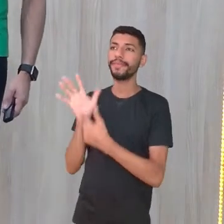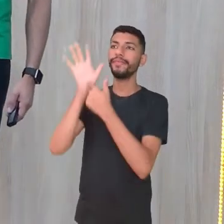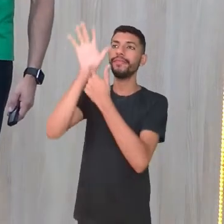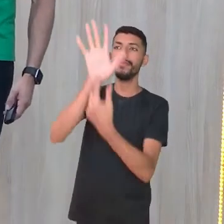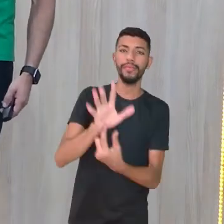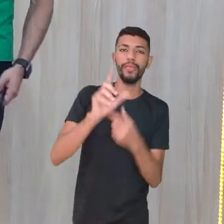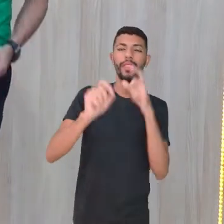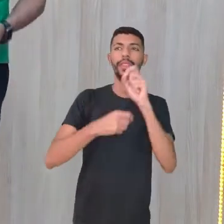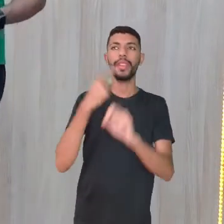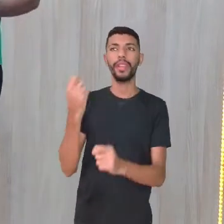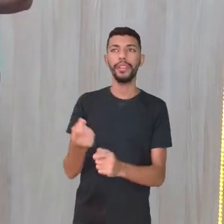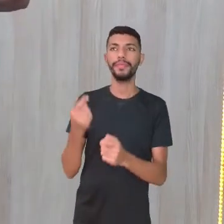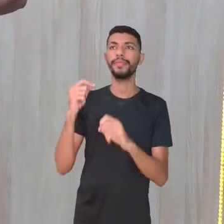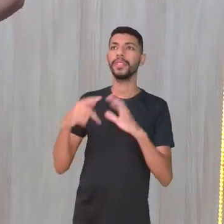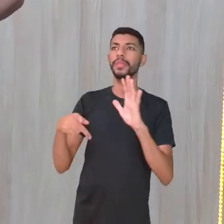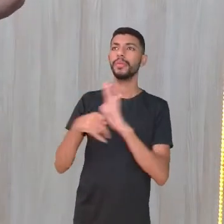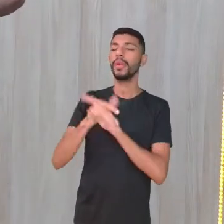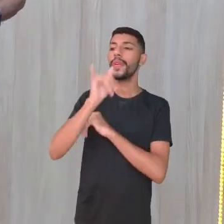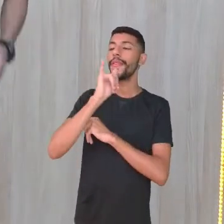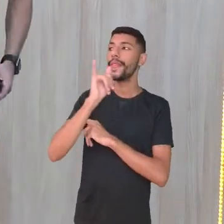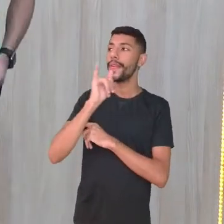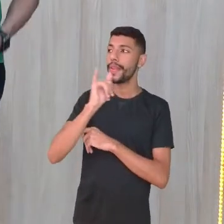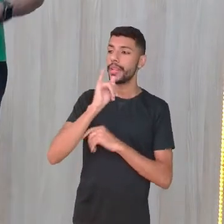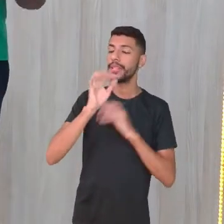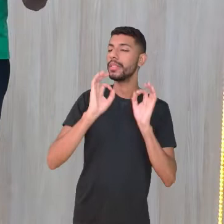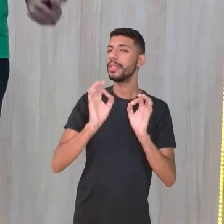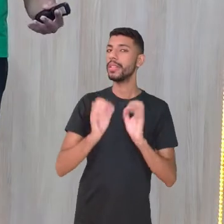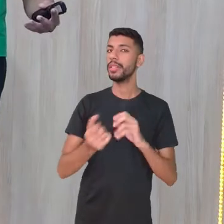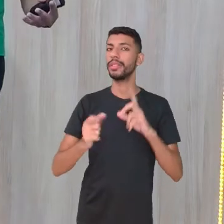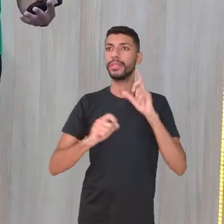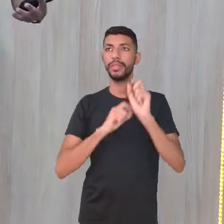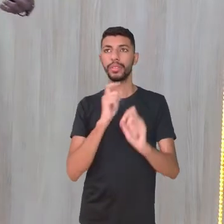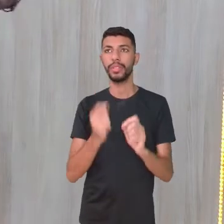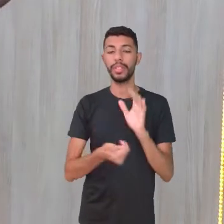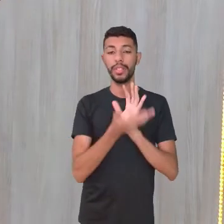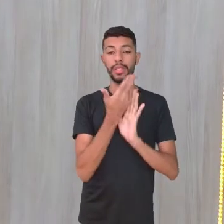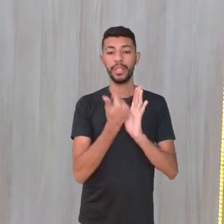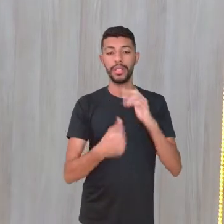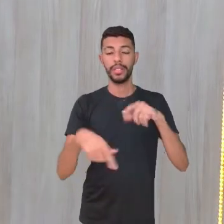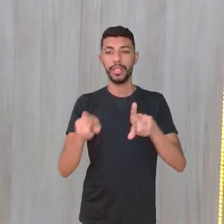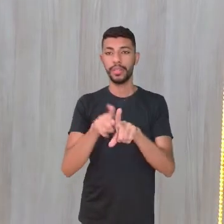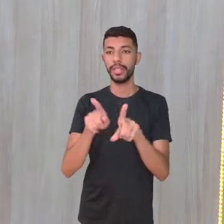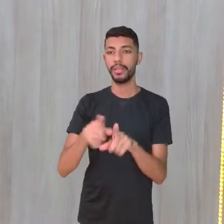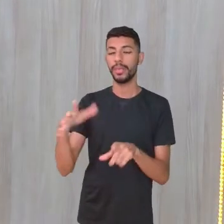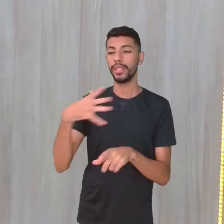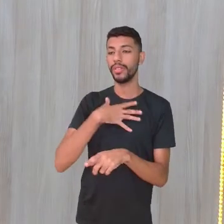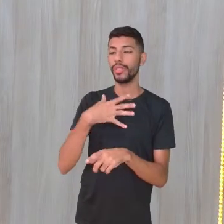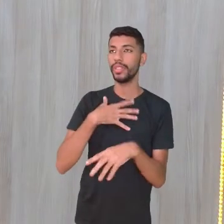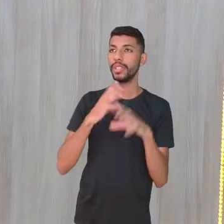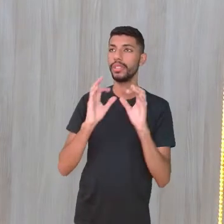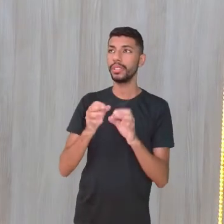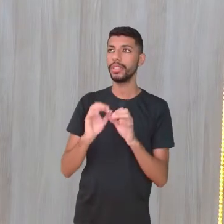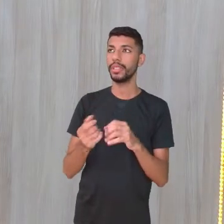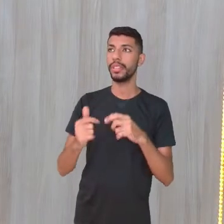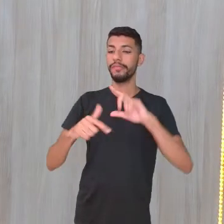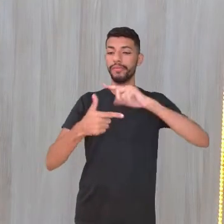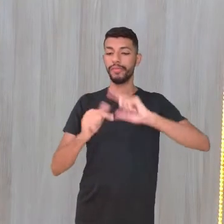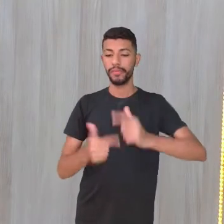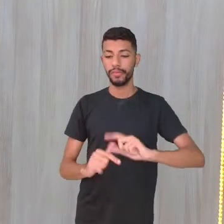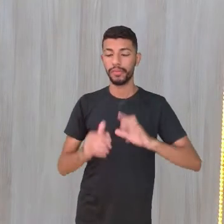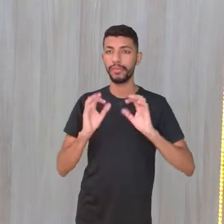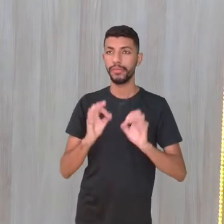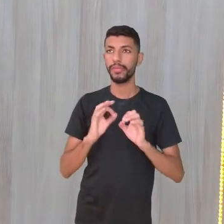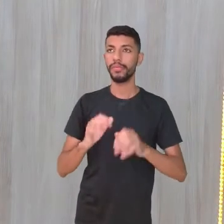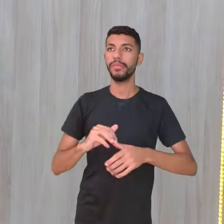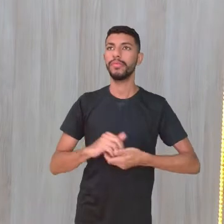essas situações dos exemplos, tá? Tanto no desenho quanto na forma algébrica, aí, como